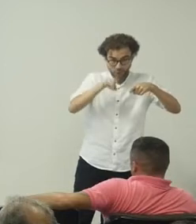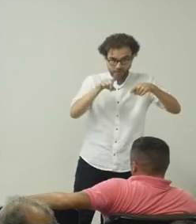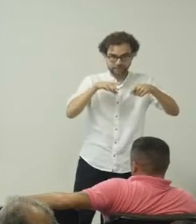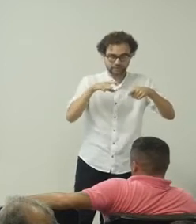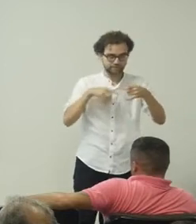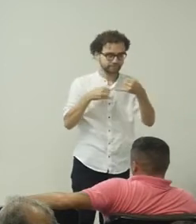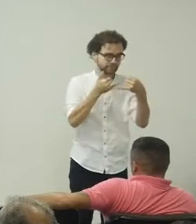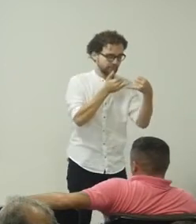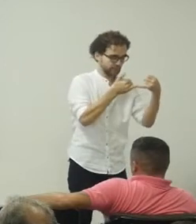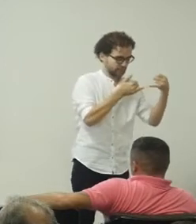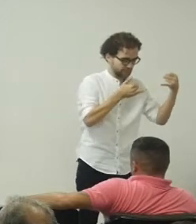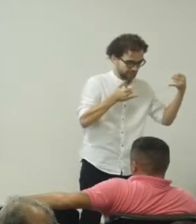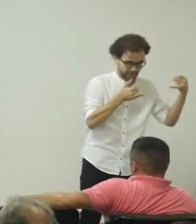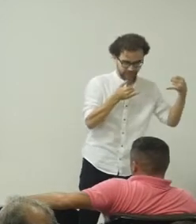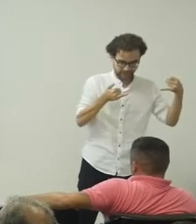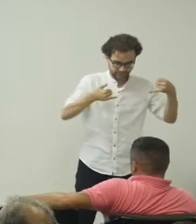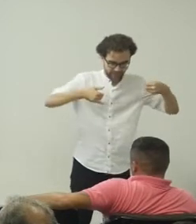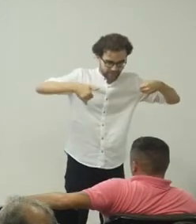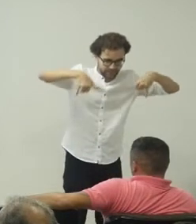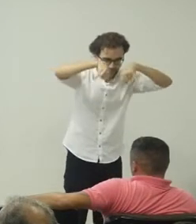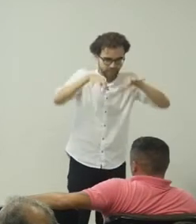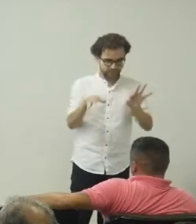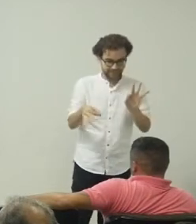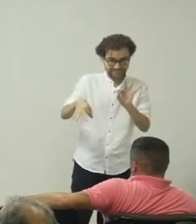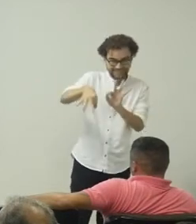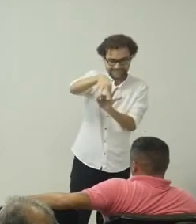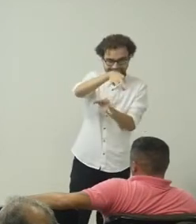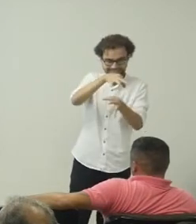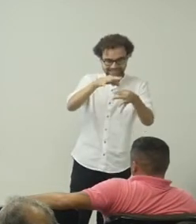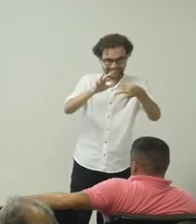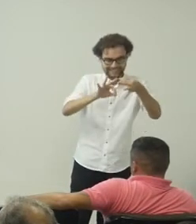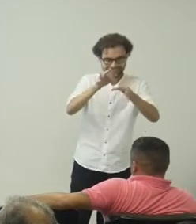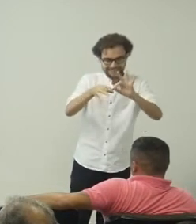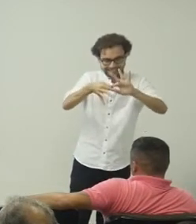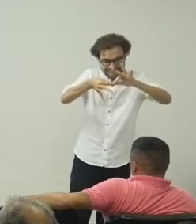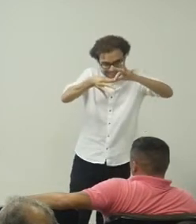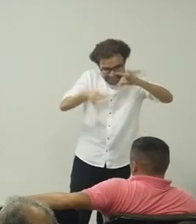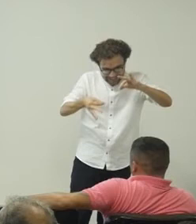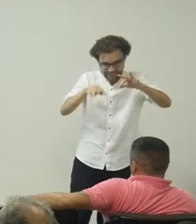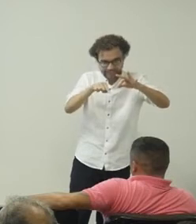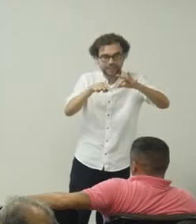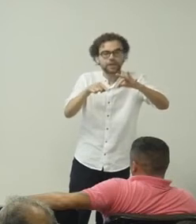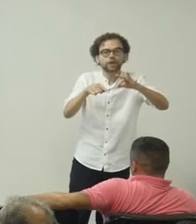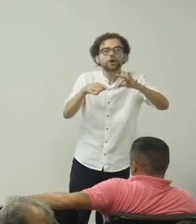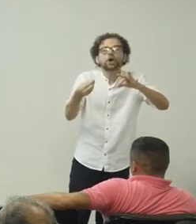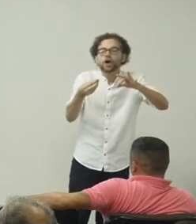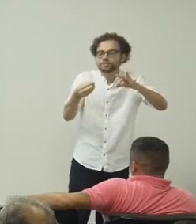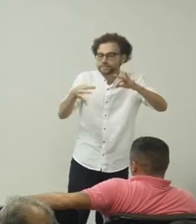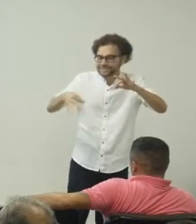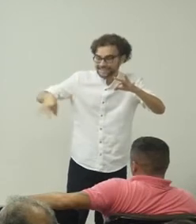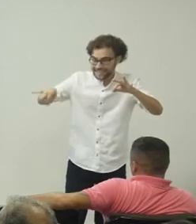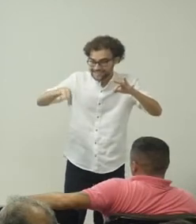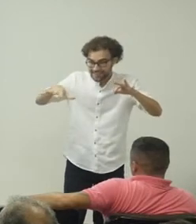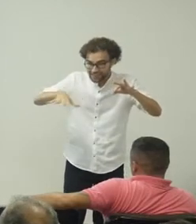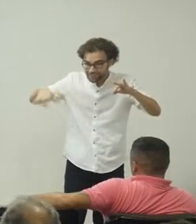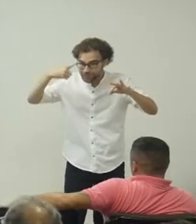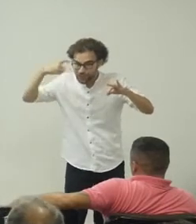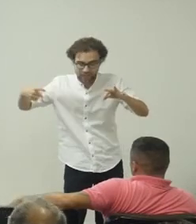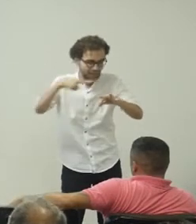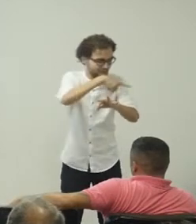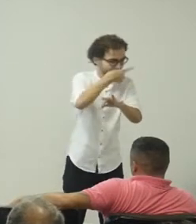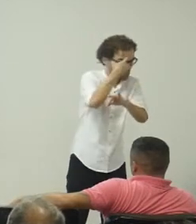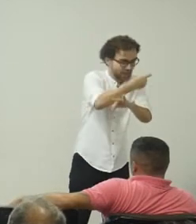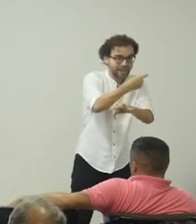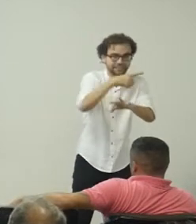né, entrelaçada, que você não pode trabalhar uma opressão, uma violência, sem considerar a outra. Então, esse mapa vai